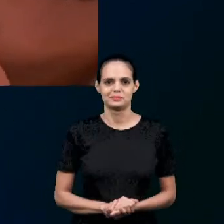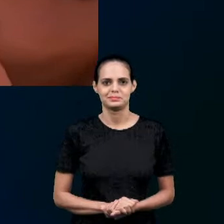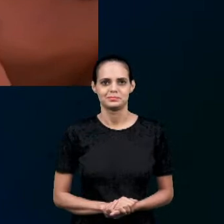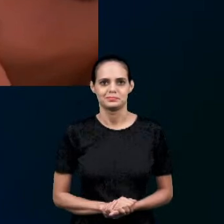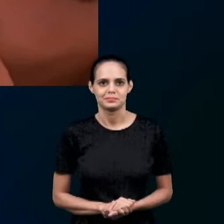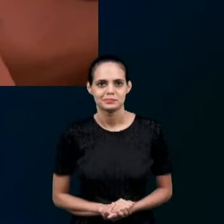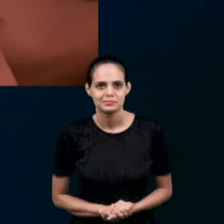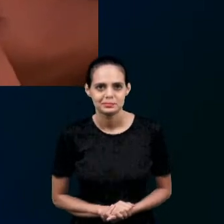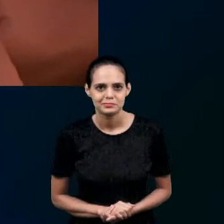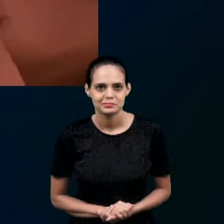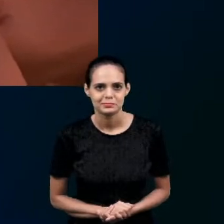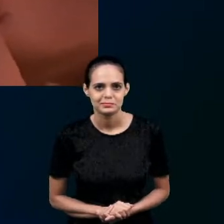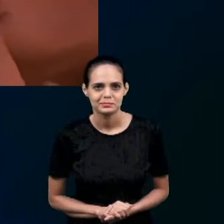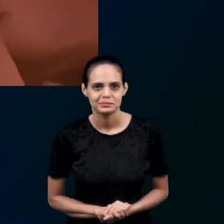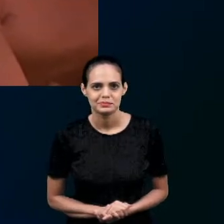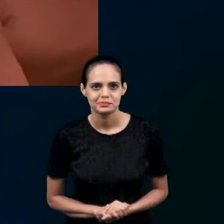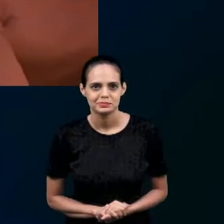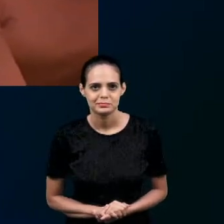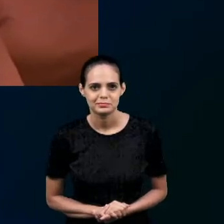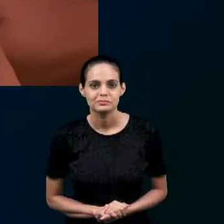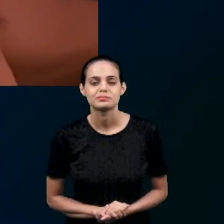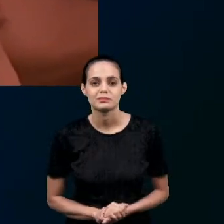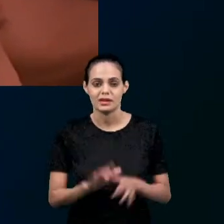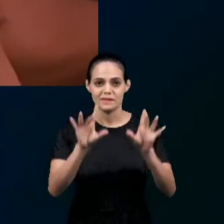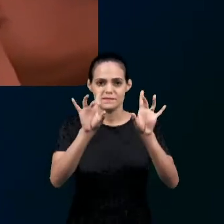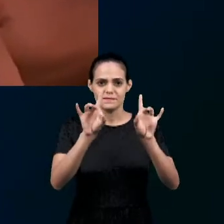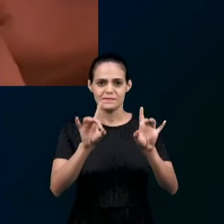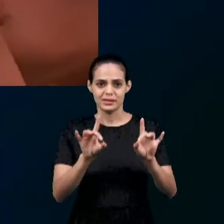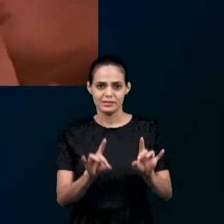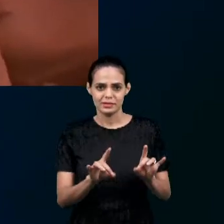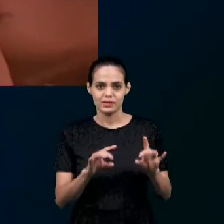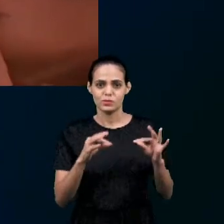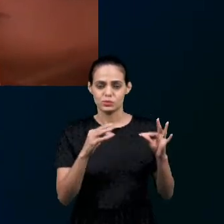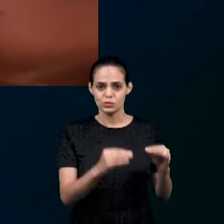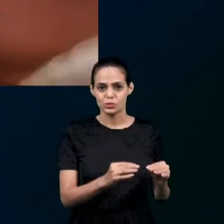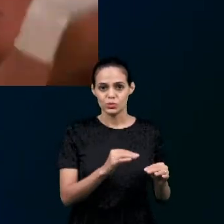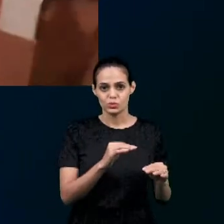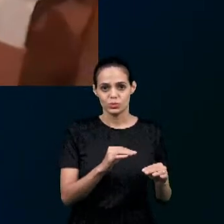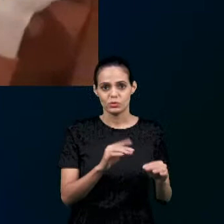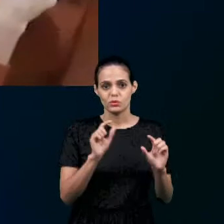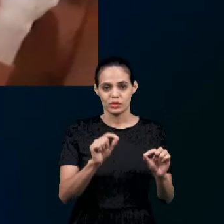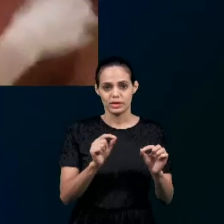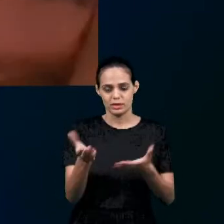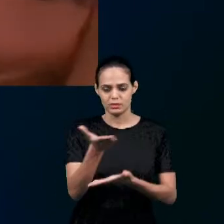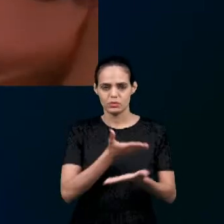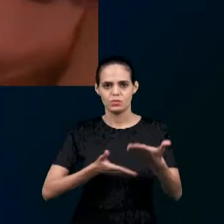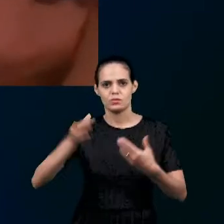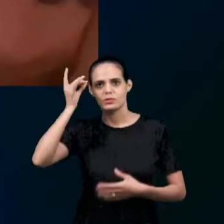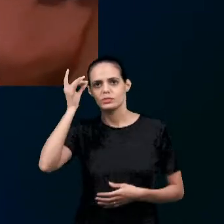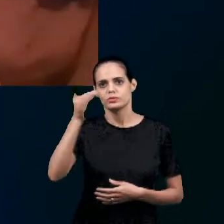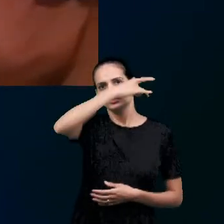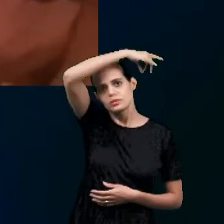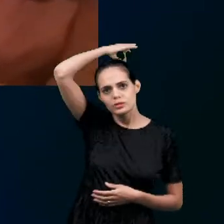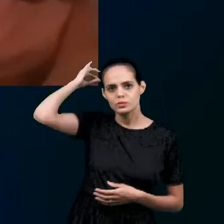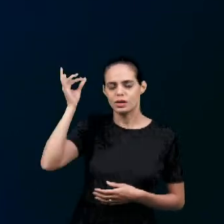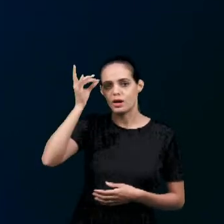Vendeu tudo quanto tinha, ele trocou tudo aquilo que era material pelo aquilo que era espiritual. Comprou o